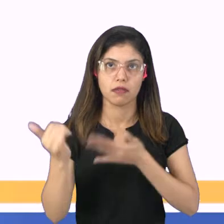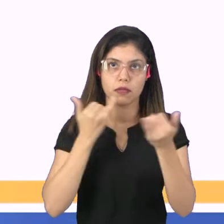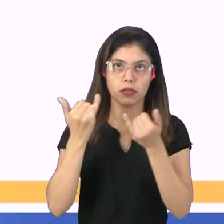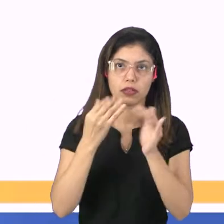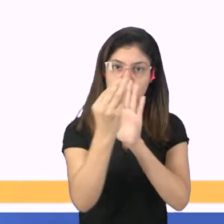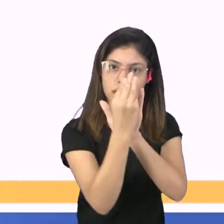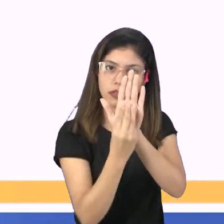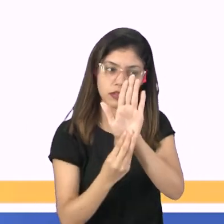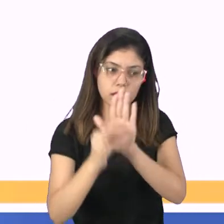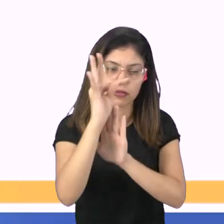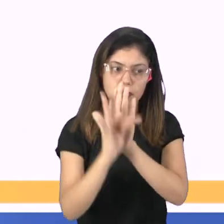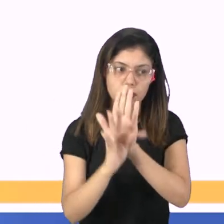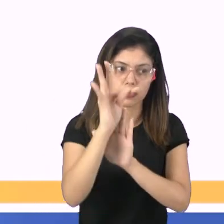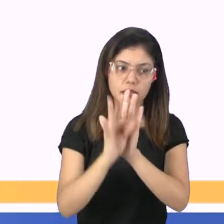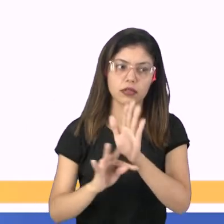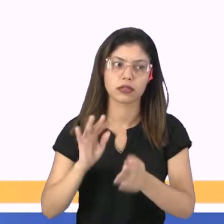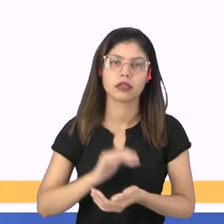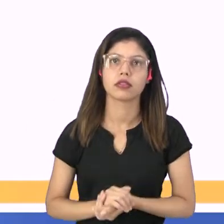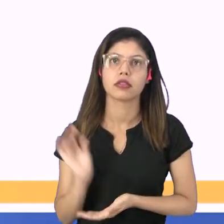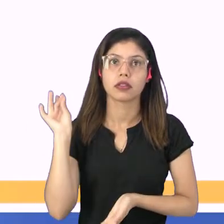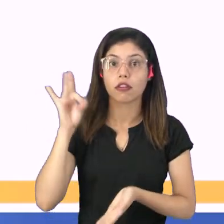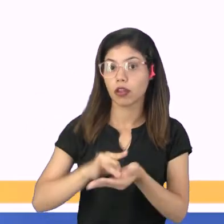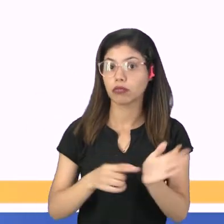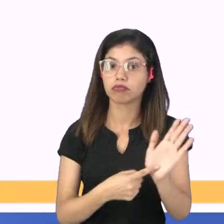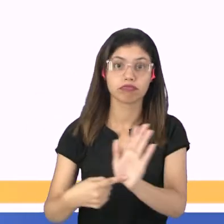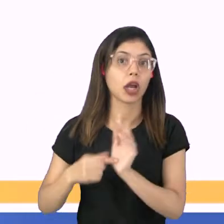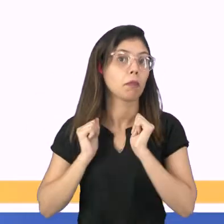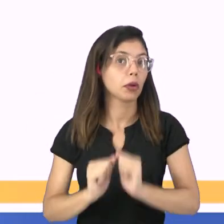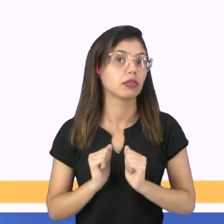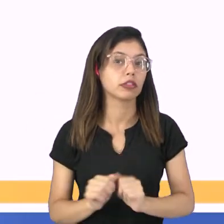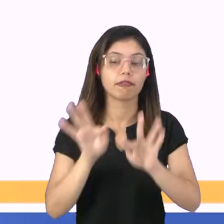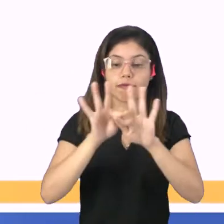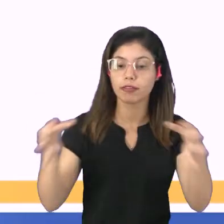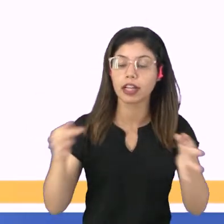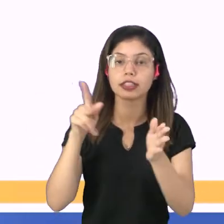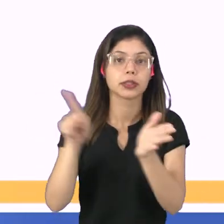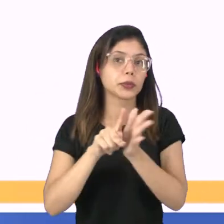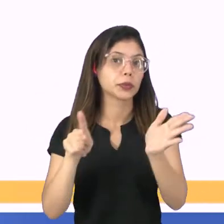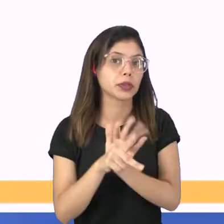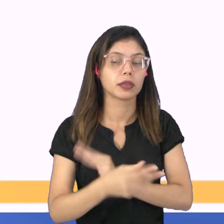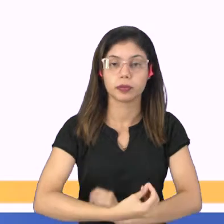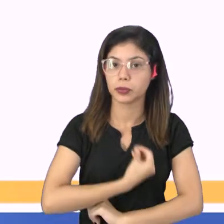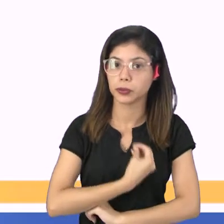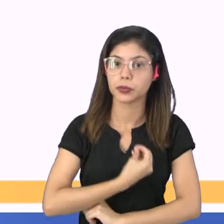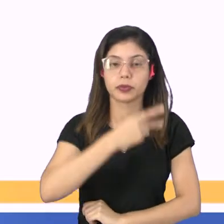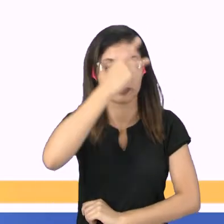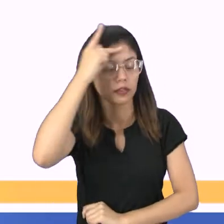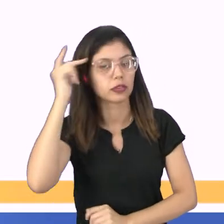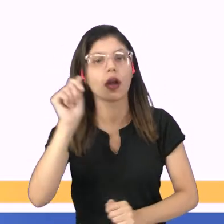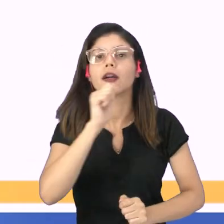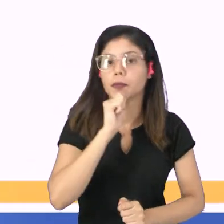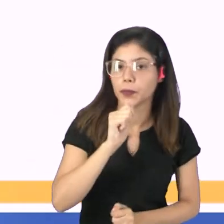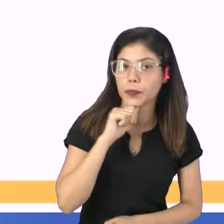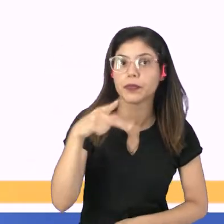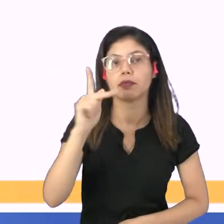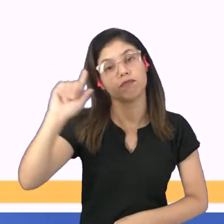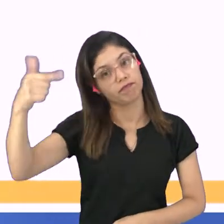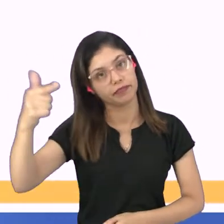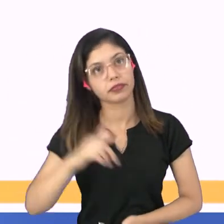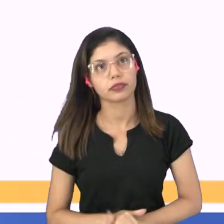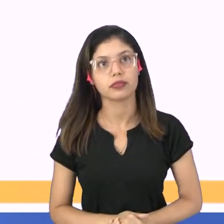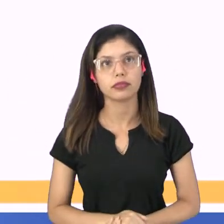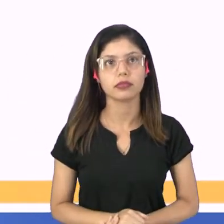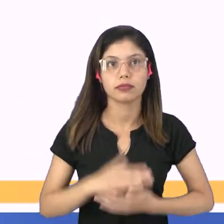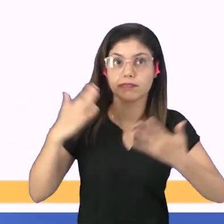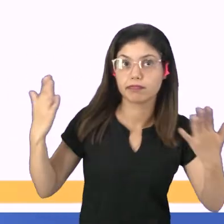verossímil as informações relatadas no texto. Nesse caso, você pode incluir frases da própria pessoa ou de alguém